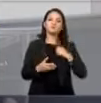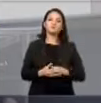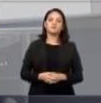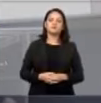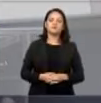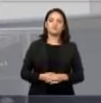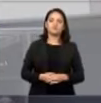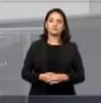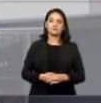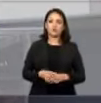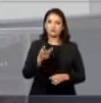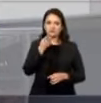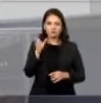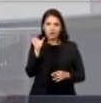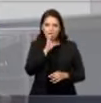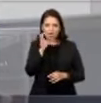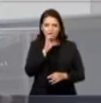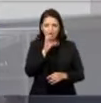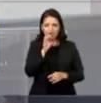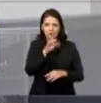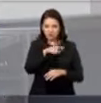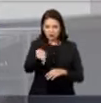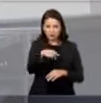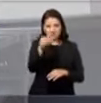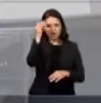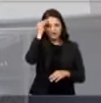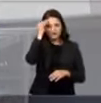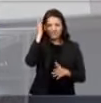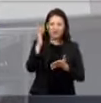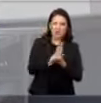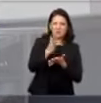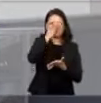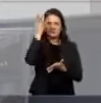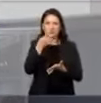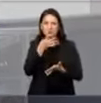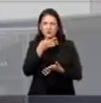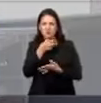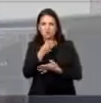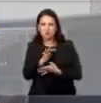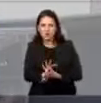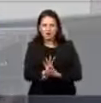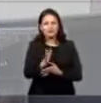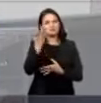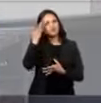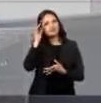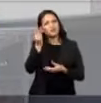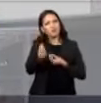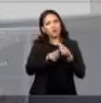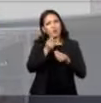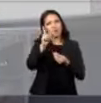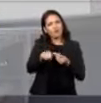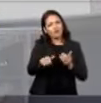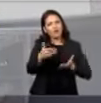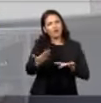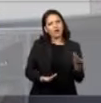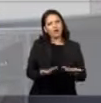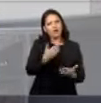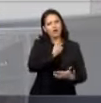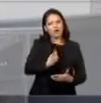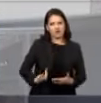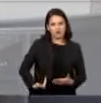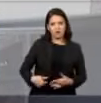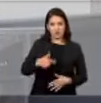Brevemente, para que os senhores entendam, nem todos são familiarizados com o serviço público brasileiro. Eu sou